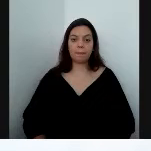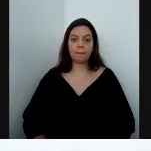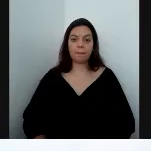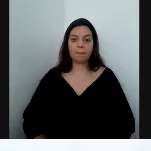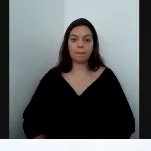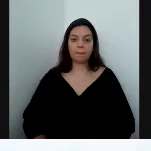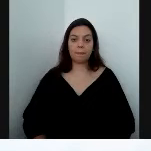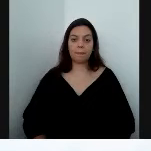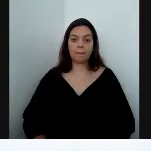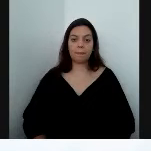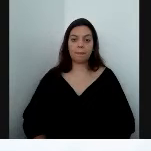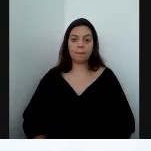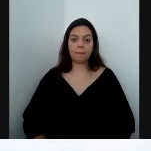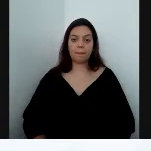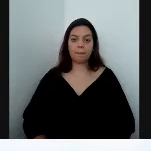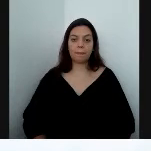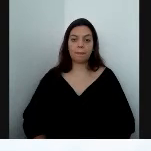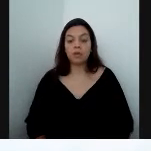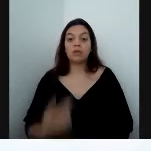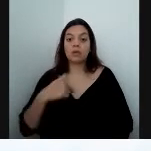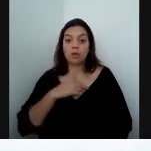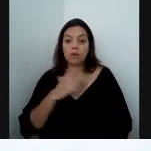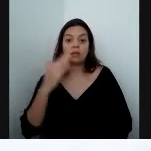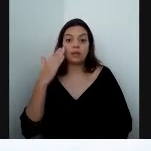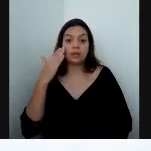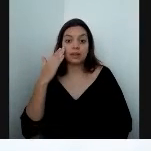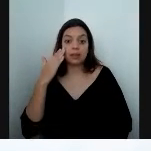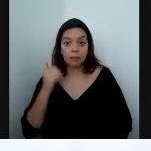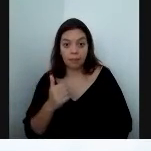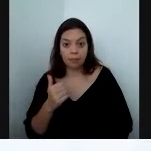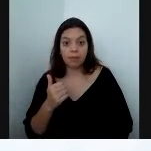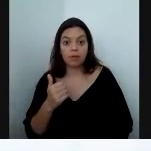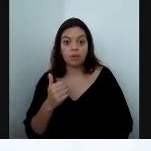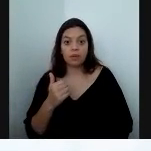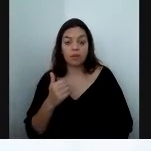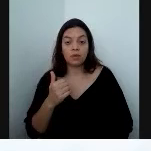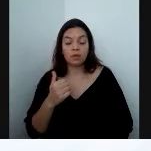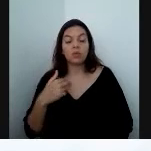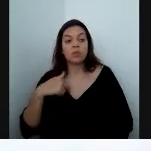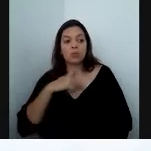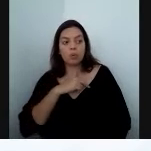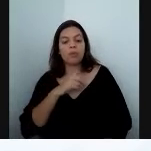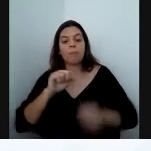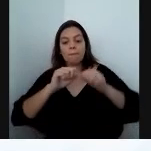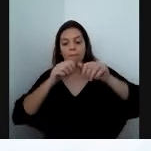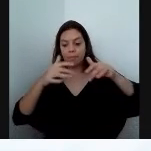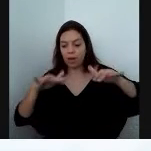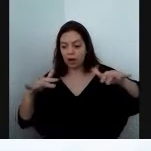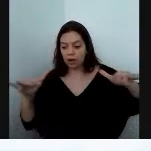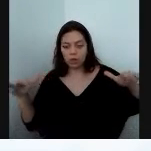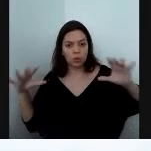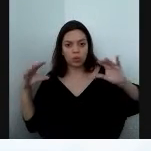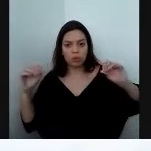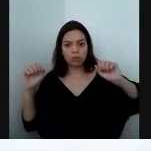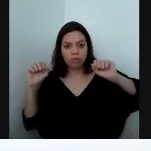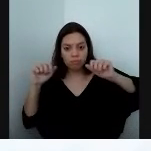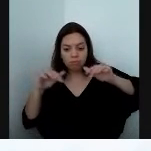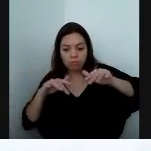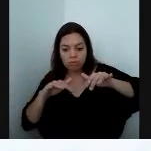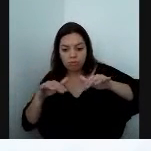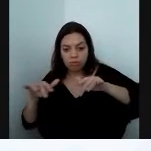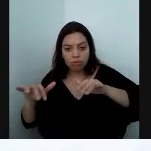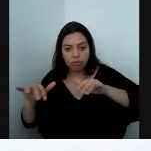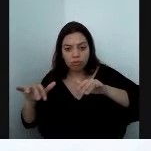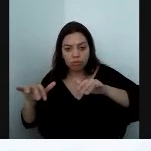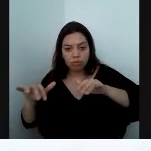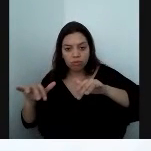que estamos no mesmo mar, mas não no mesmo barco. Eu estava, inclusive, vendo Exatamente. né? Eu estava,